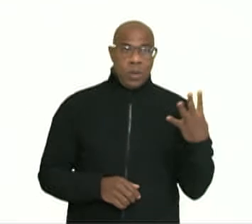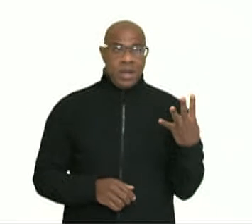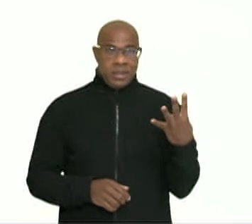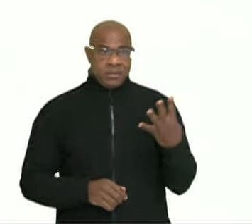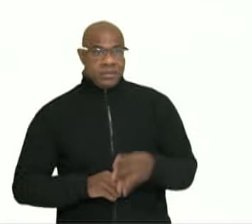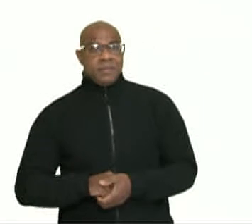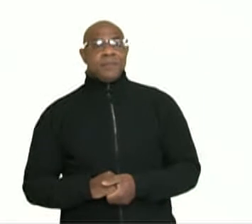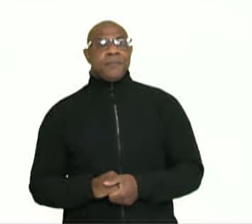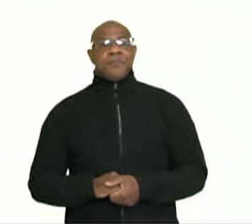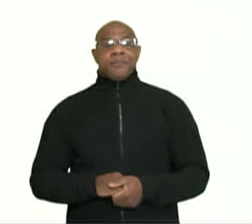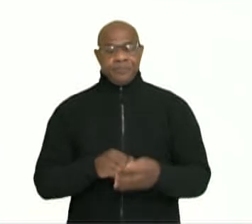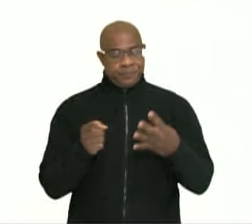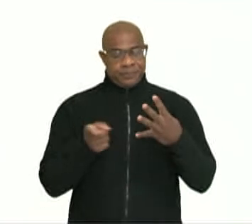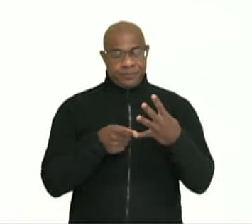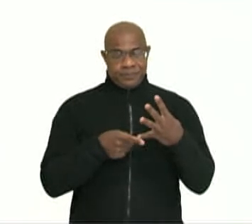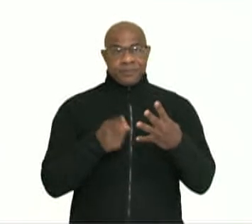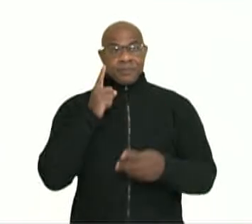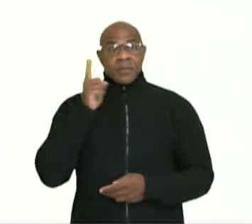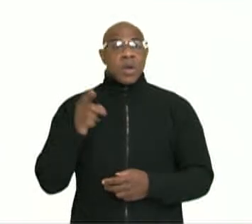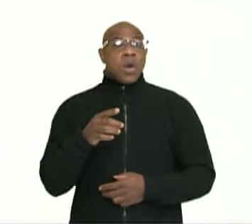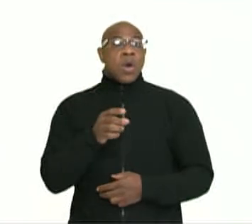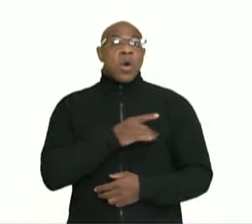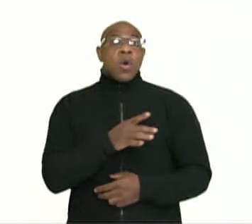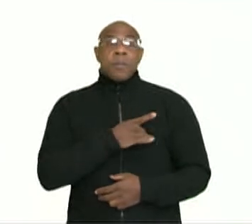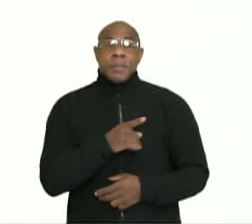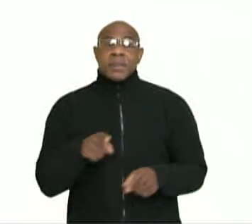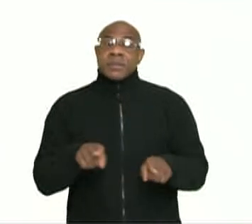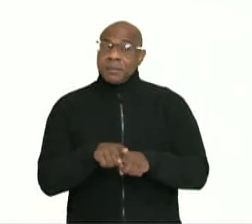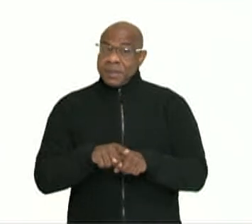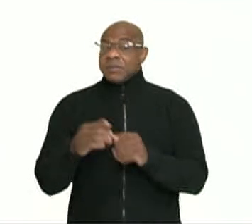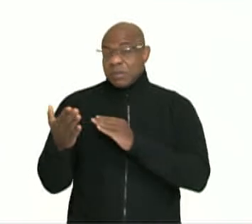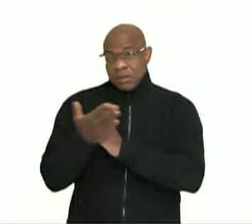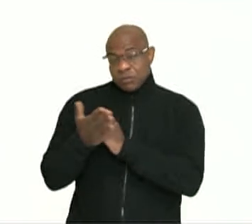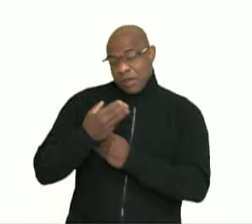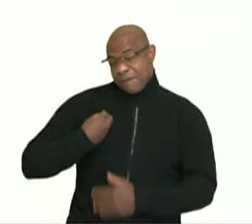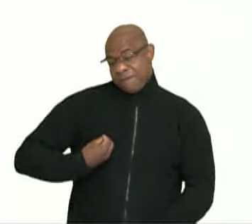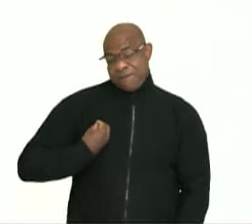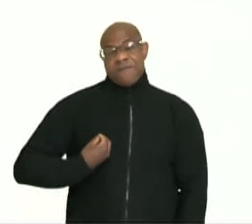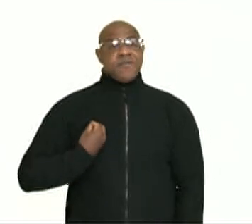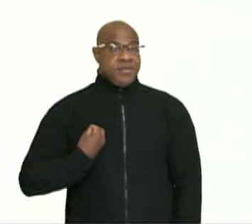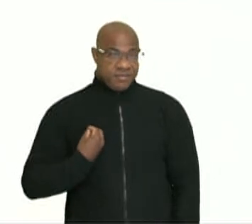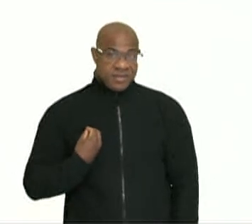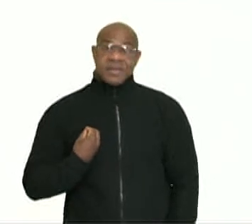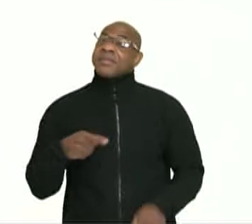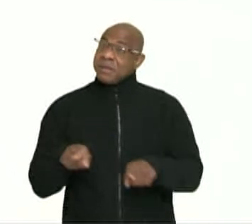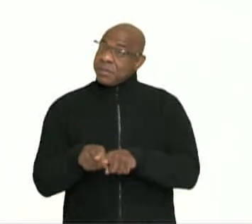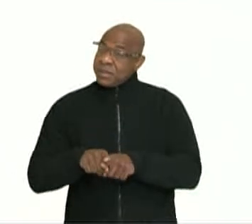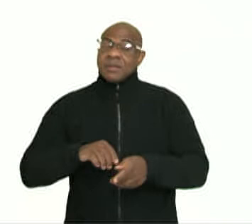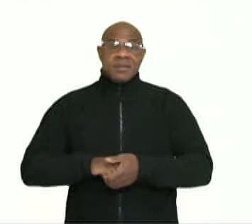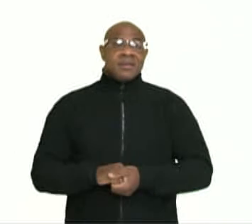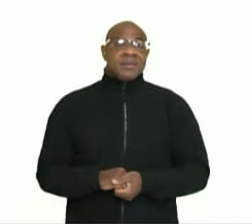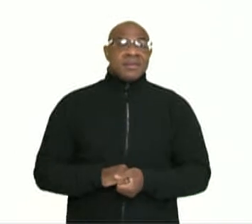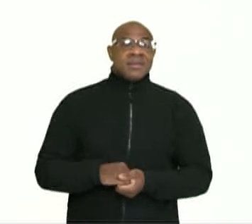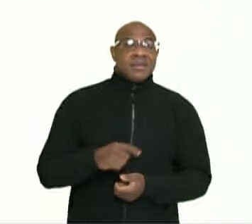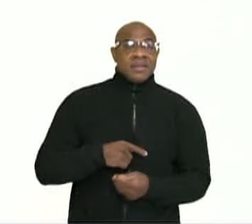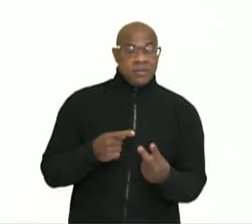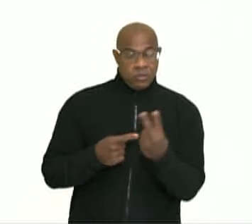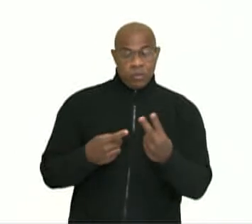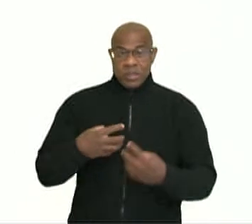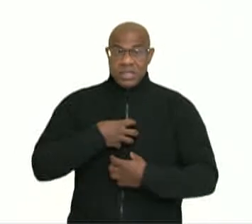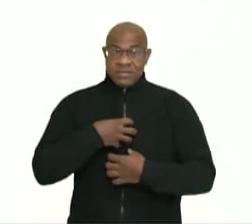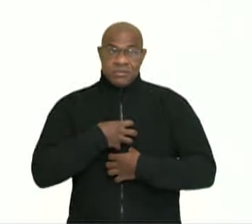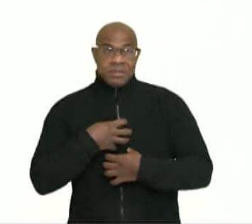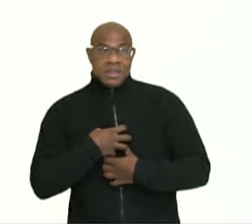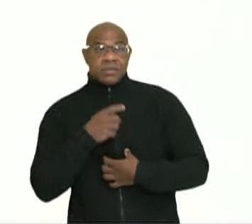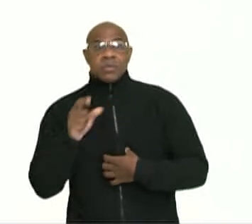Quarto tópico que aparece lá, ó. O medo nos faz sobreviver, assim como o nojo. Sabiam disso? Esses dois sentimentos nos